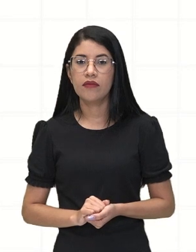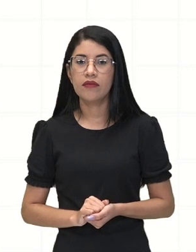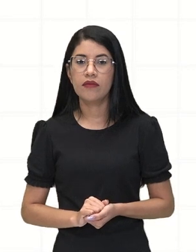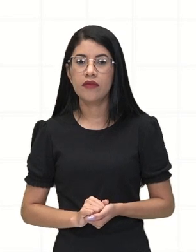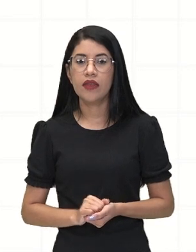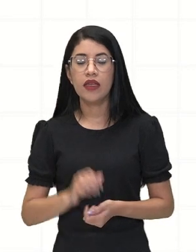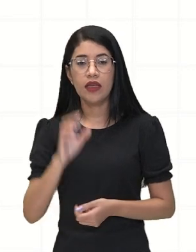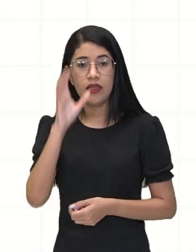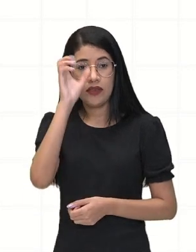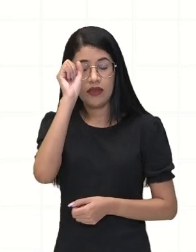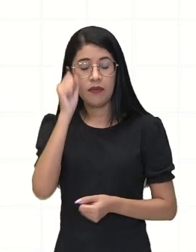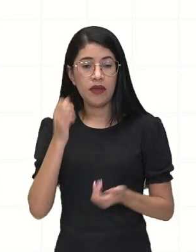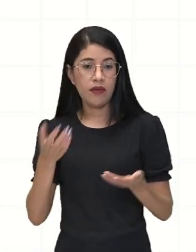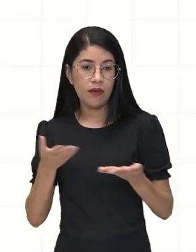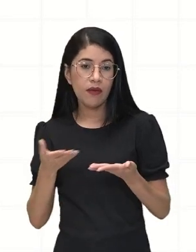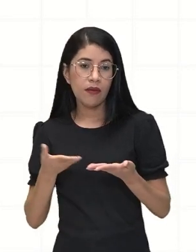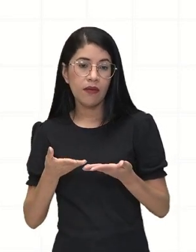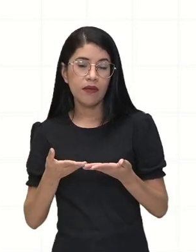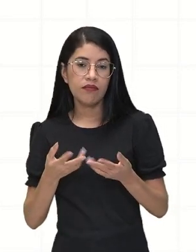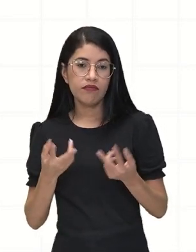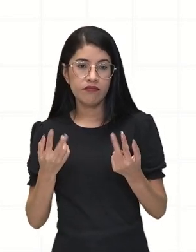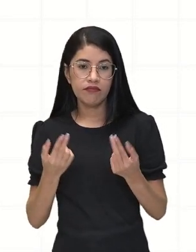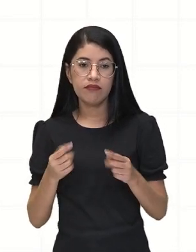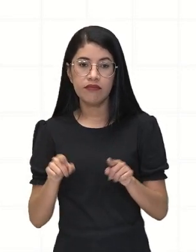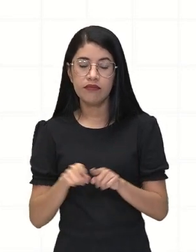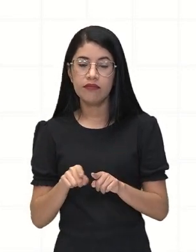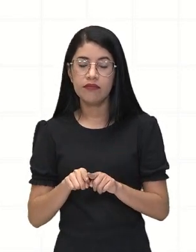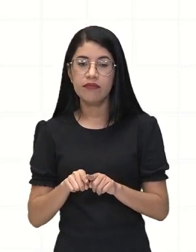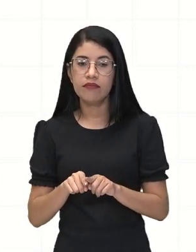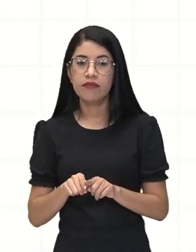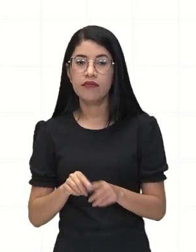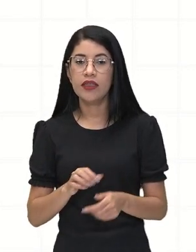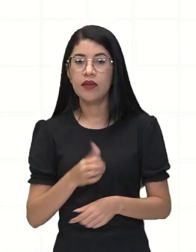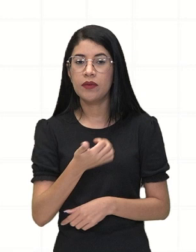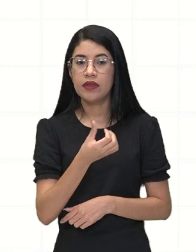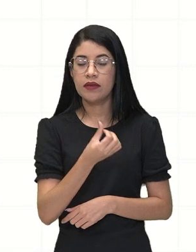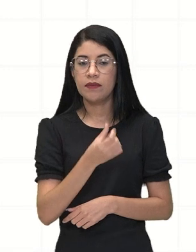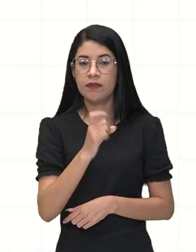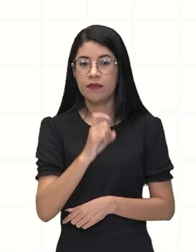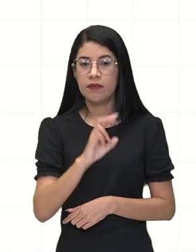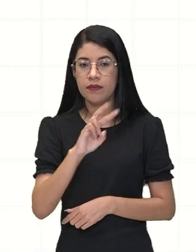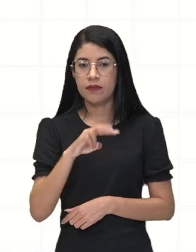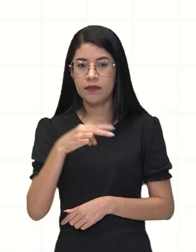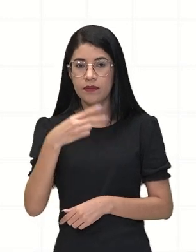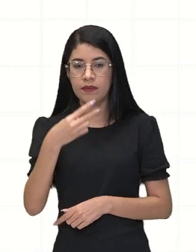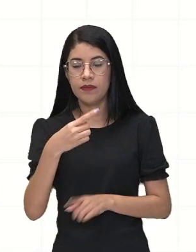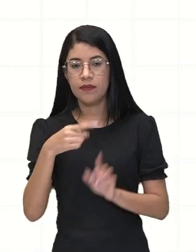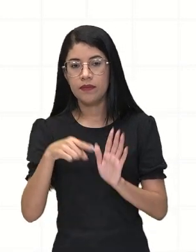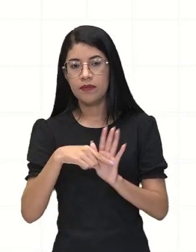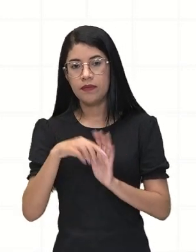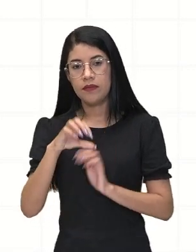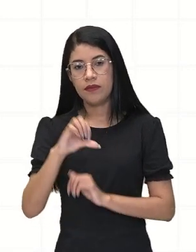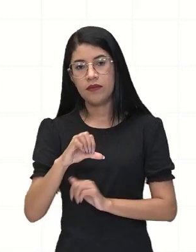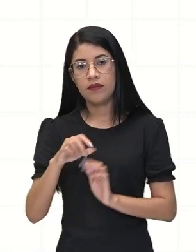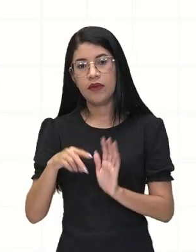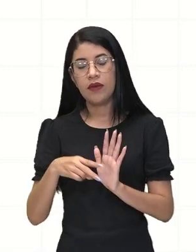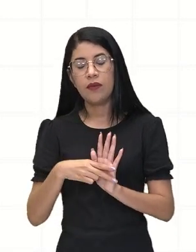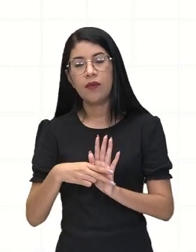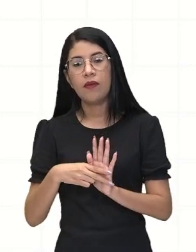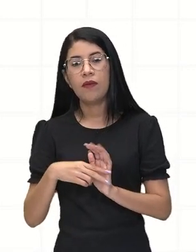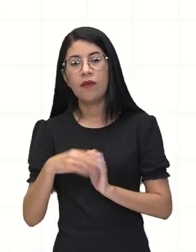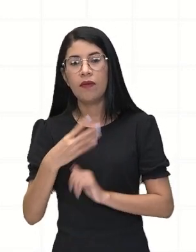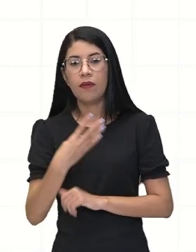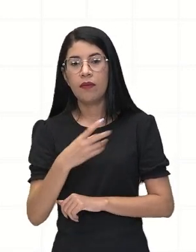gente aprendeu agora. Então, ó, 16x ao quadrado menos 9x é menos 9, pode ser escrito